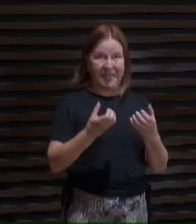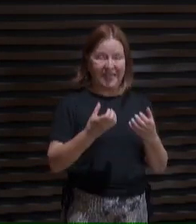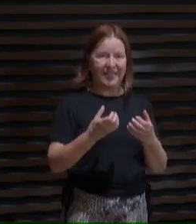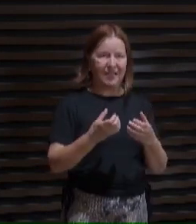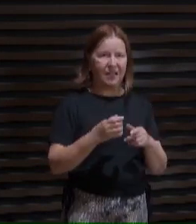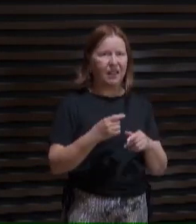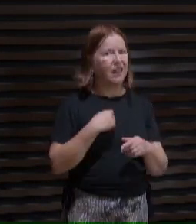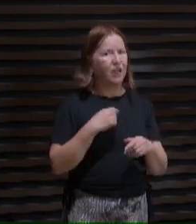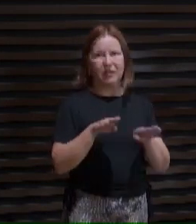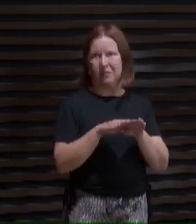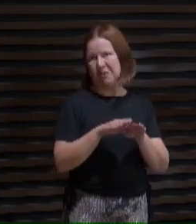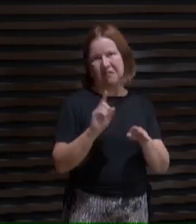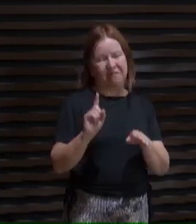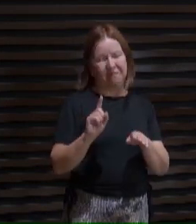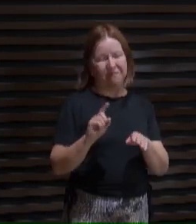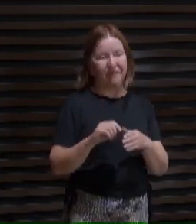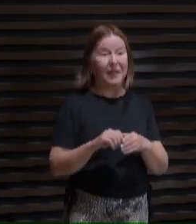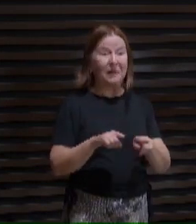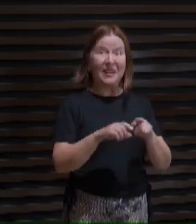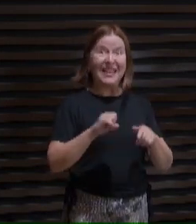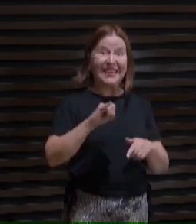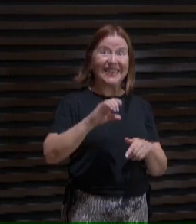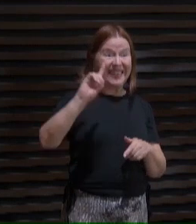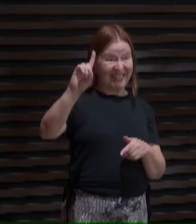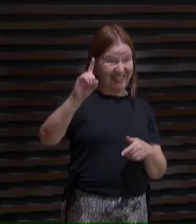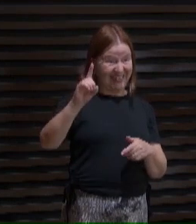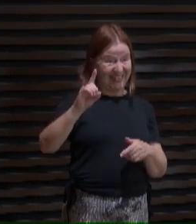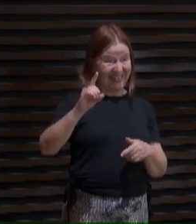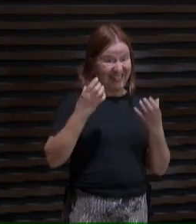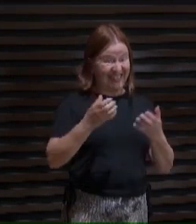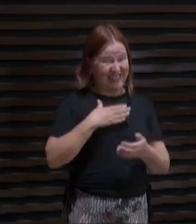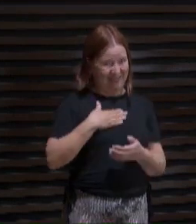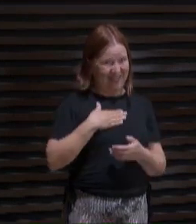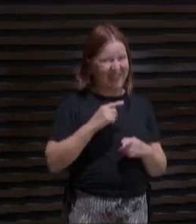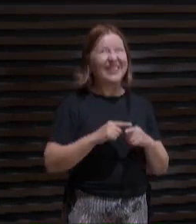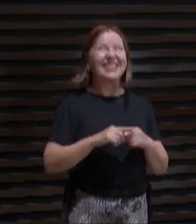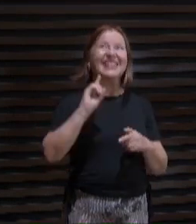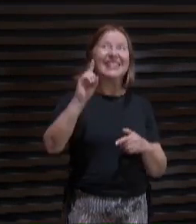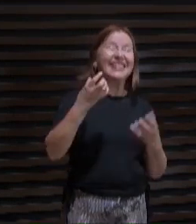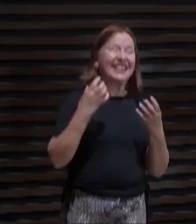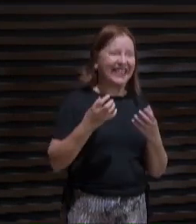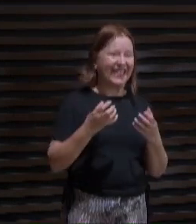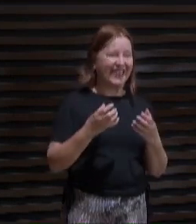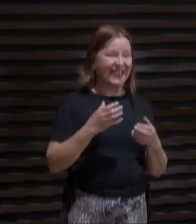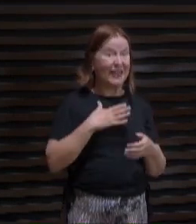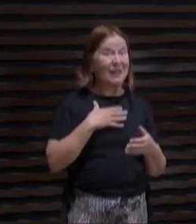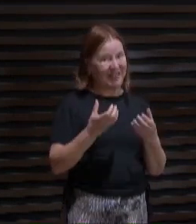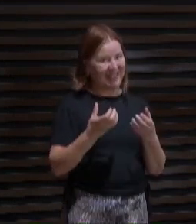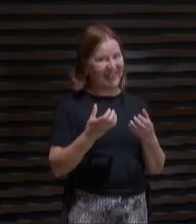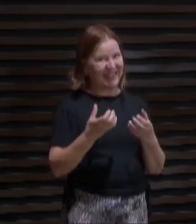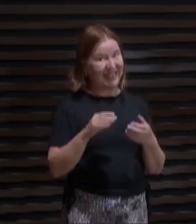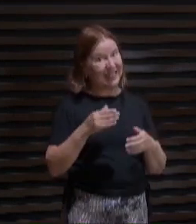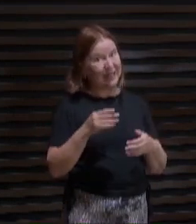te querer, mas se tu me quiseres, porque tu queres me querer, então